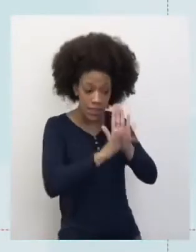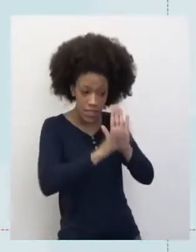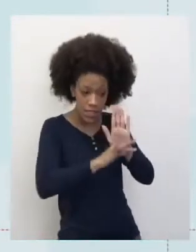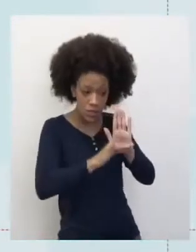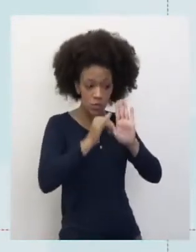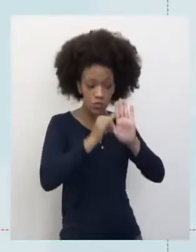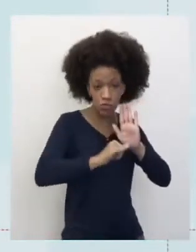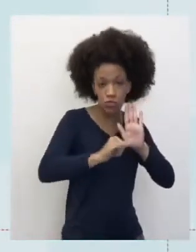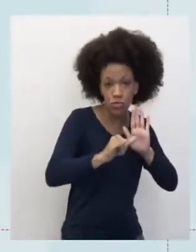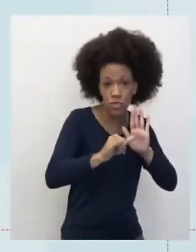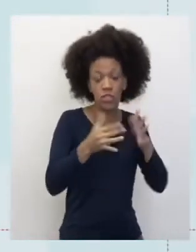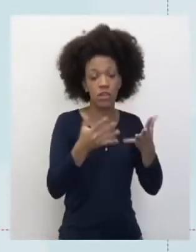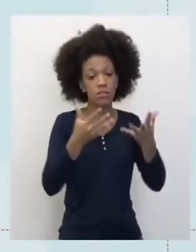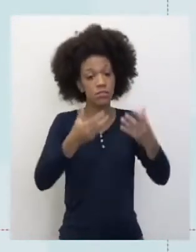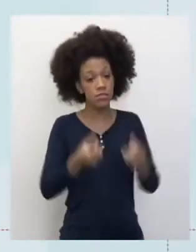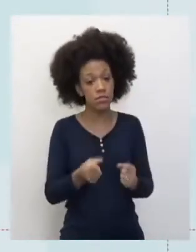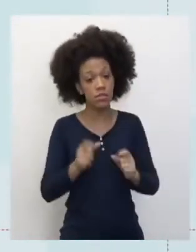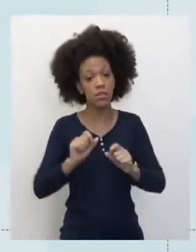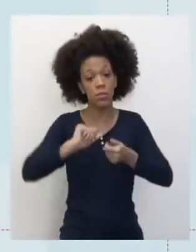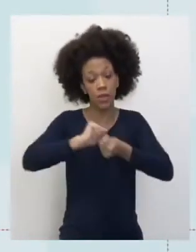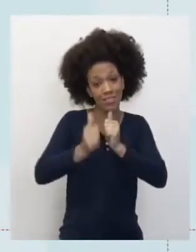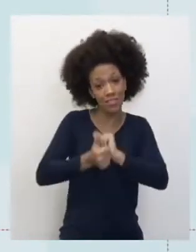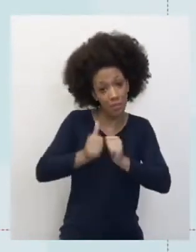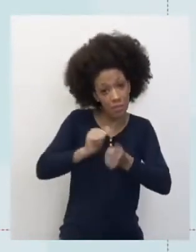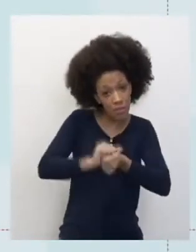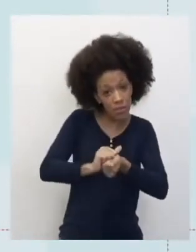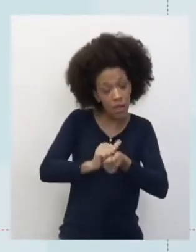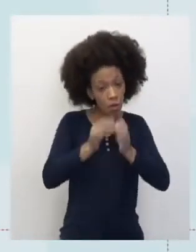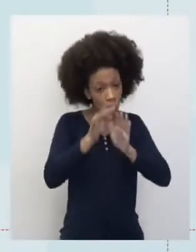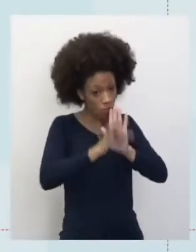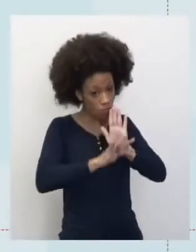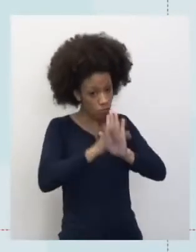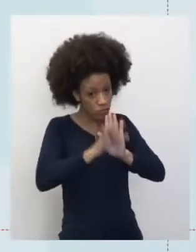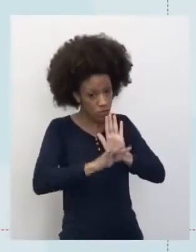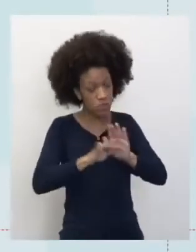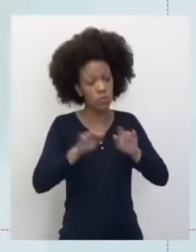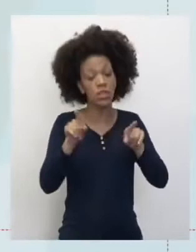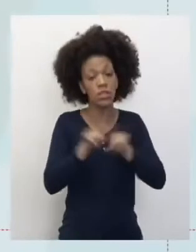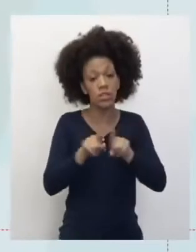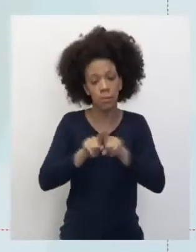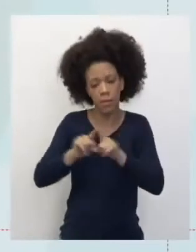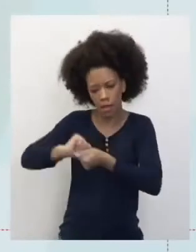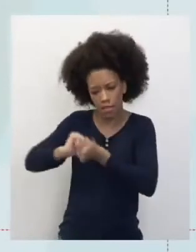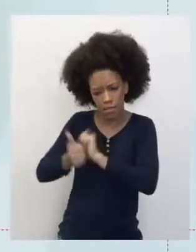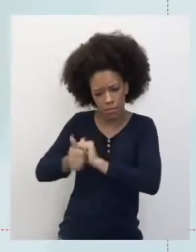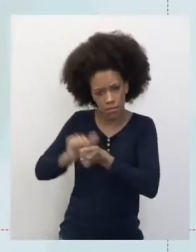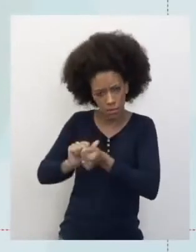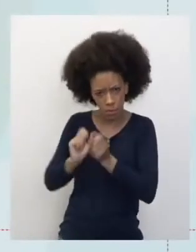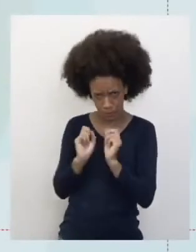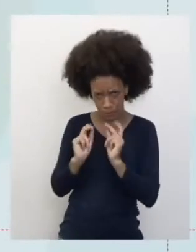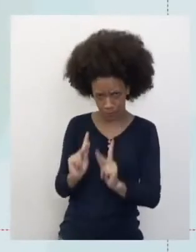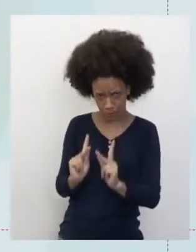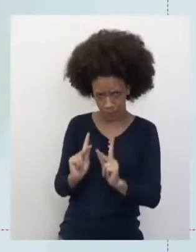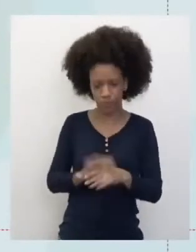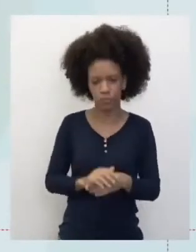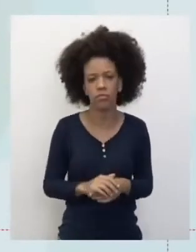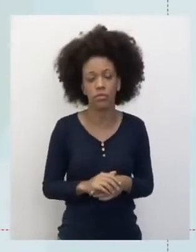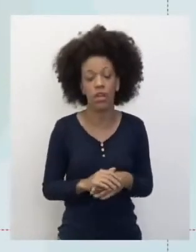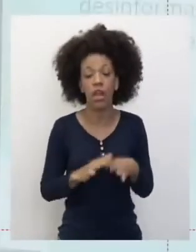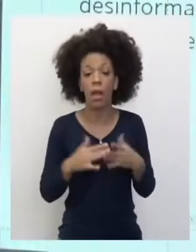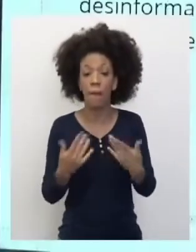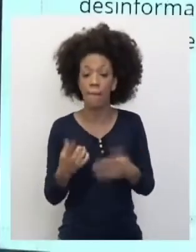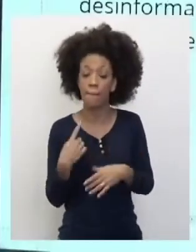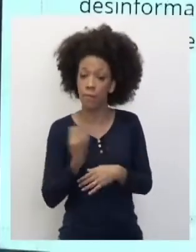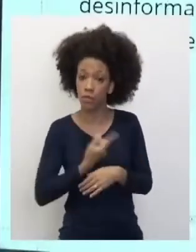notícia, considerando sua adequação ao contexto de produção e adequação. Tá bom? Para nós